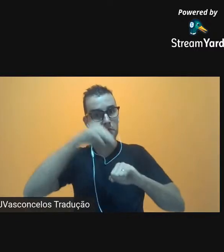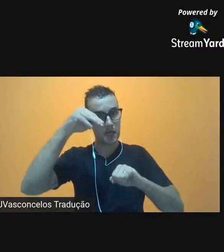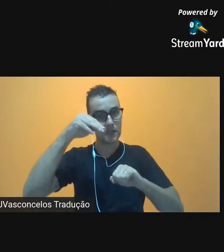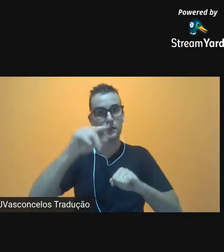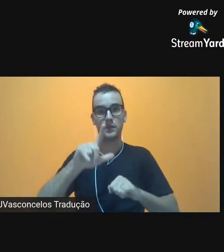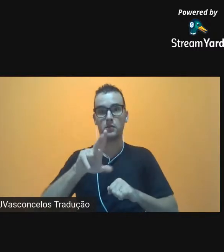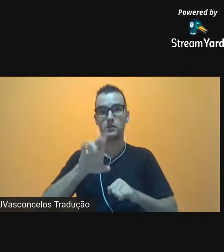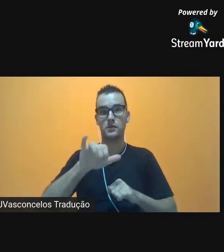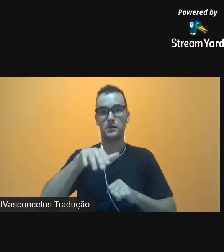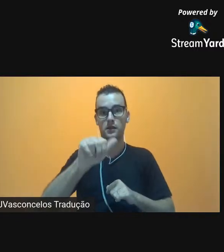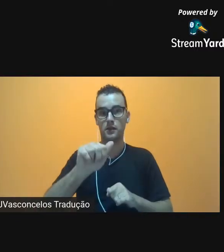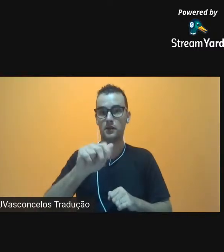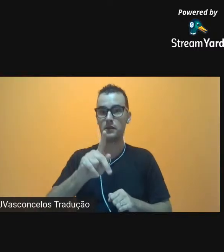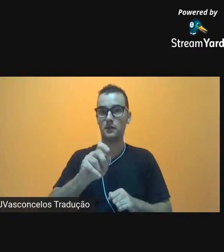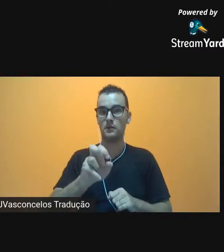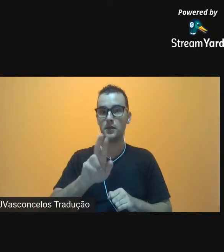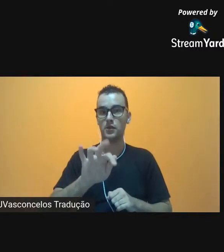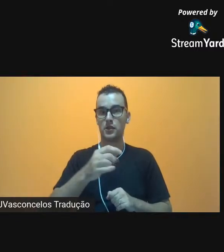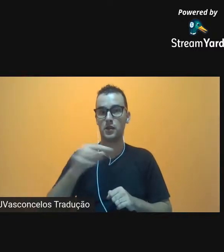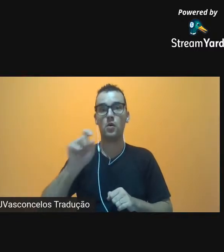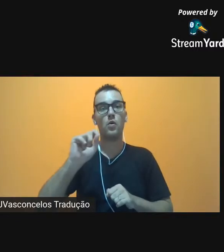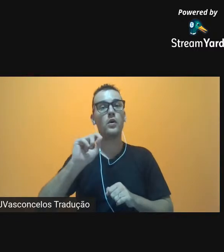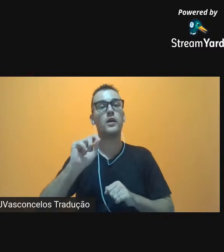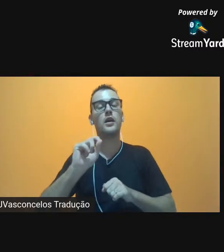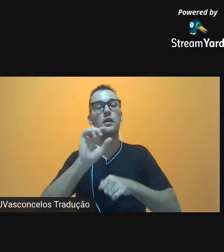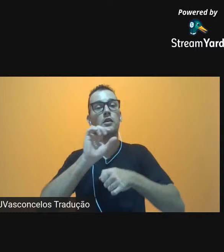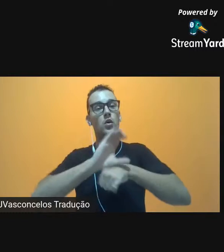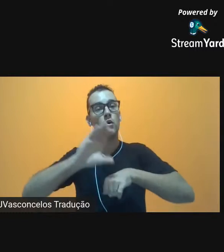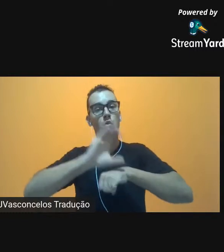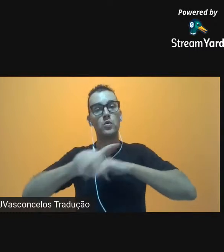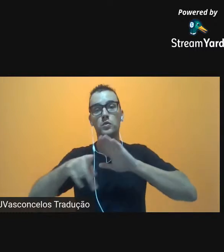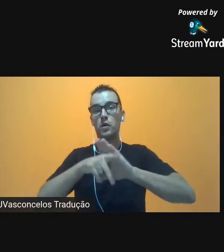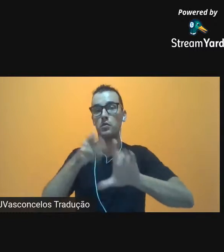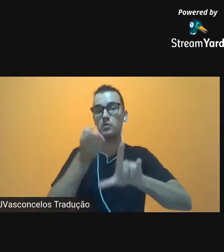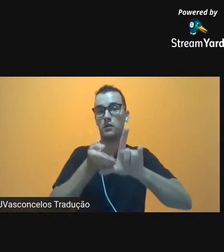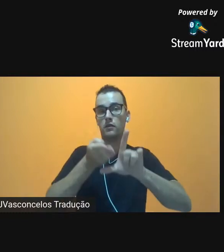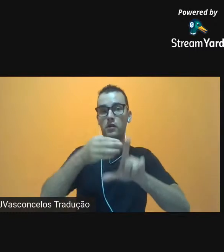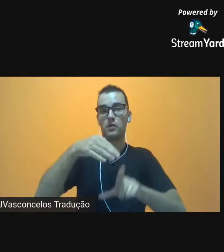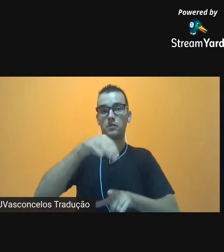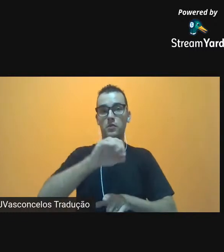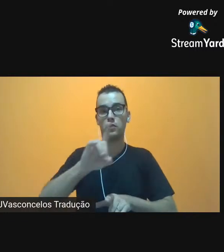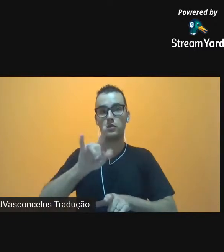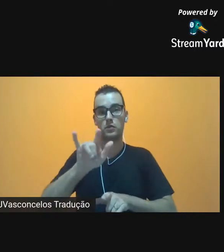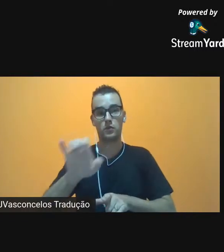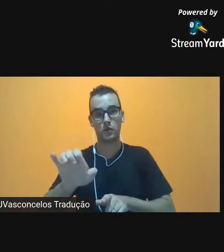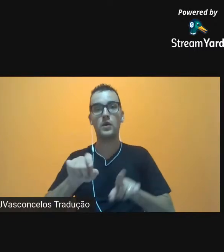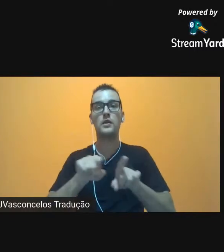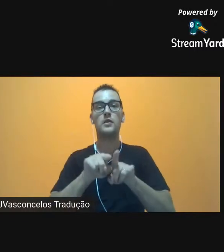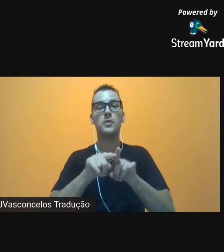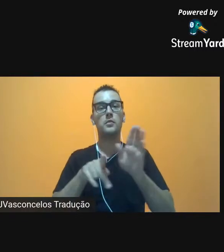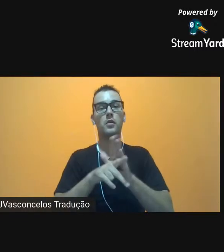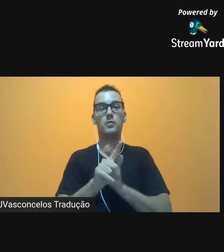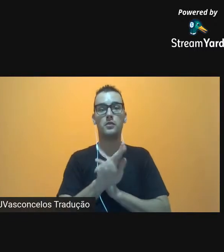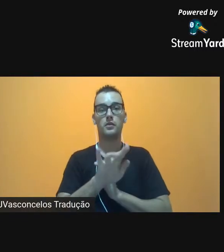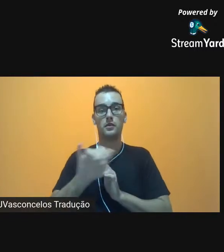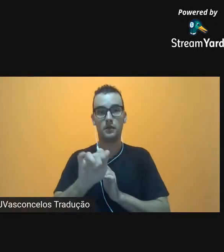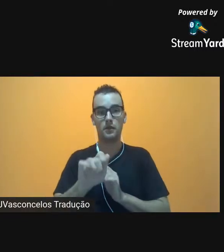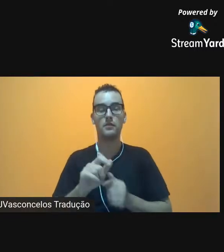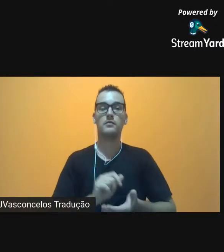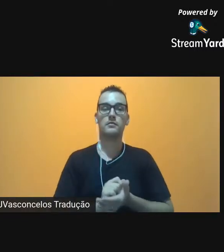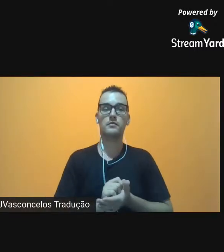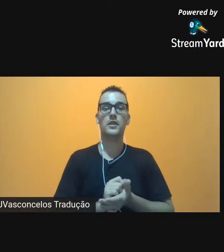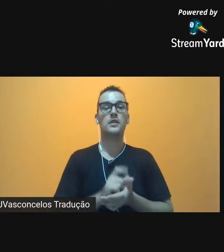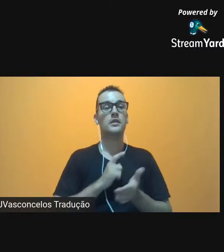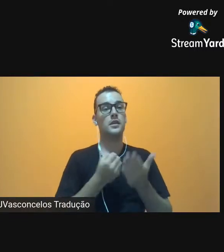produto do mestrado um curso na plataforma Moodle e guia no formato EPUB. Todos os produtos carregam o mesmo